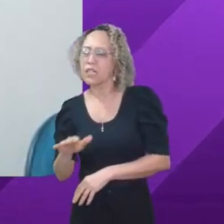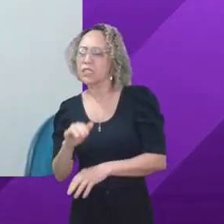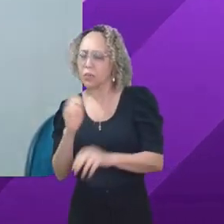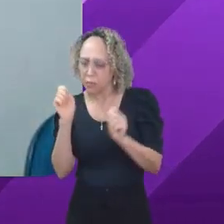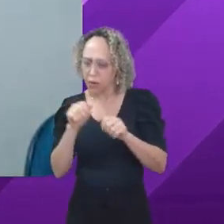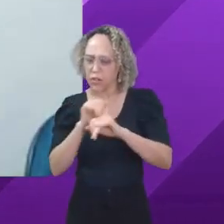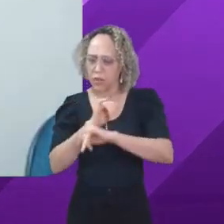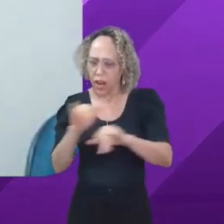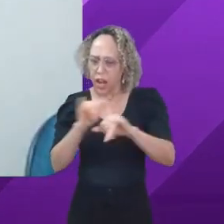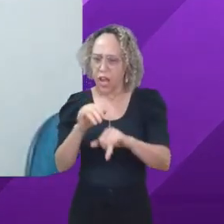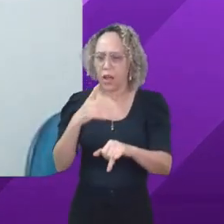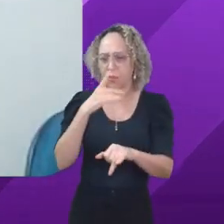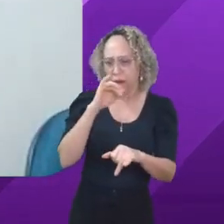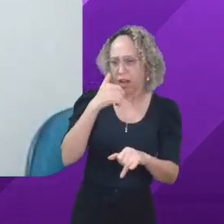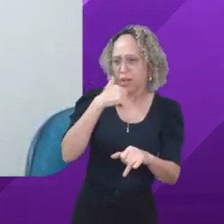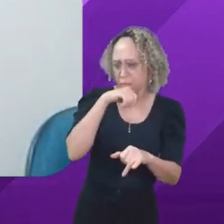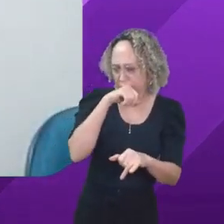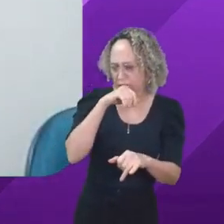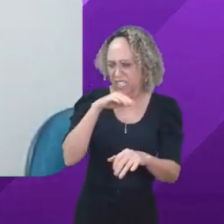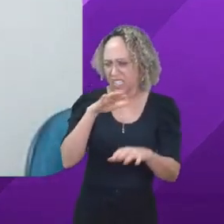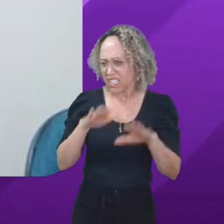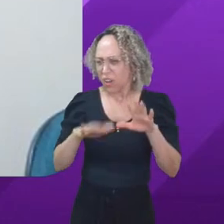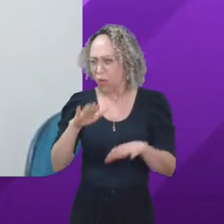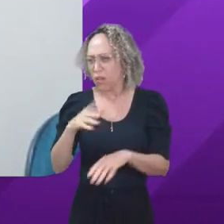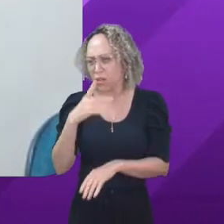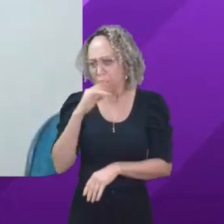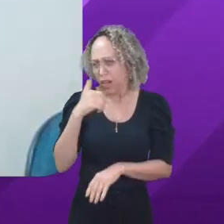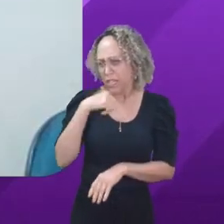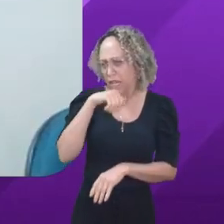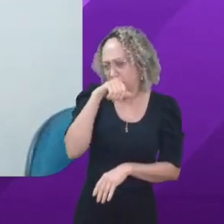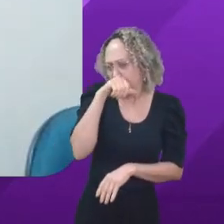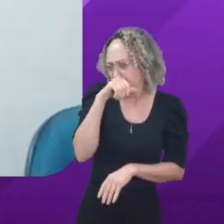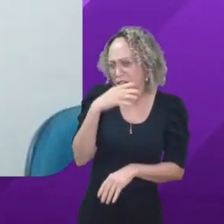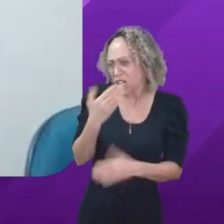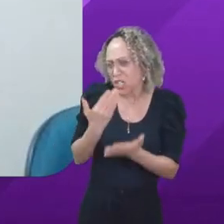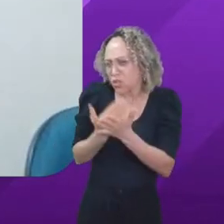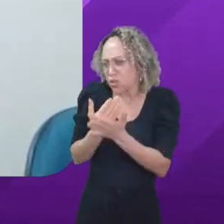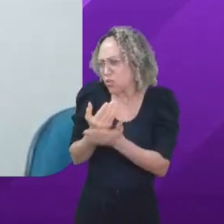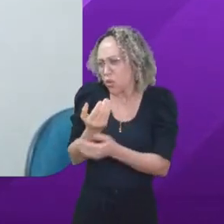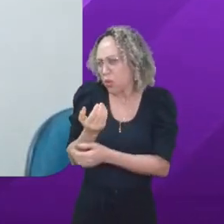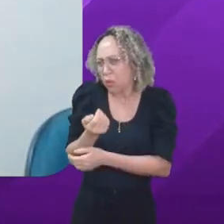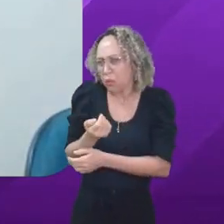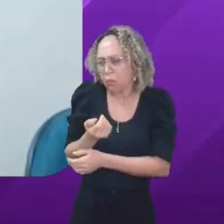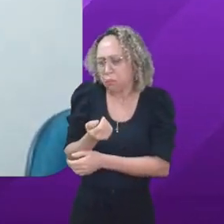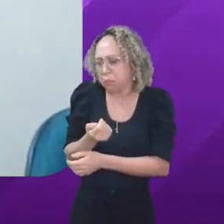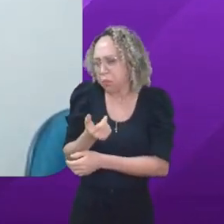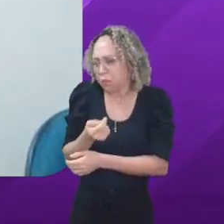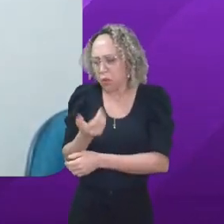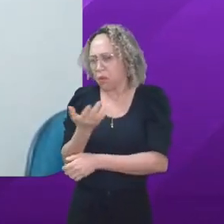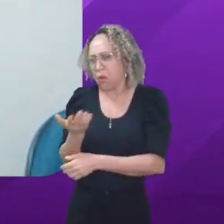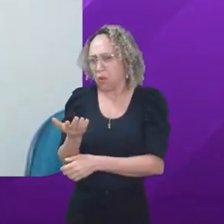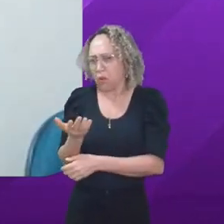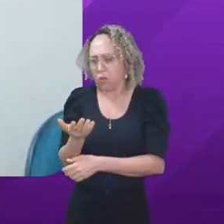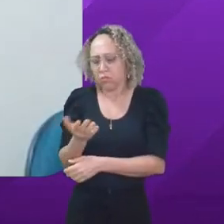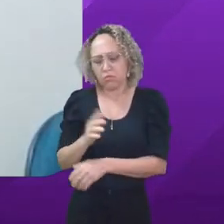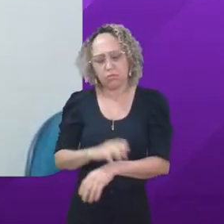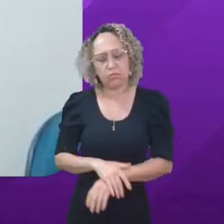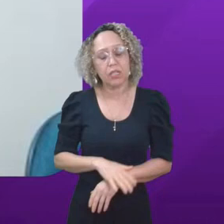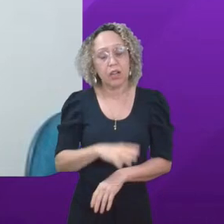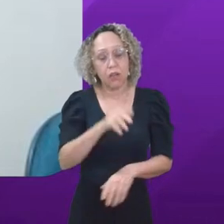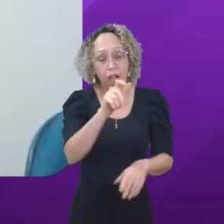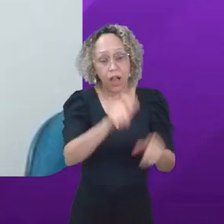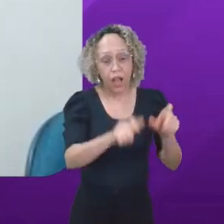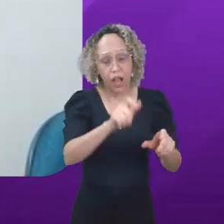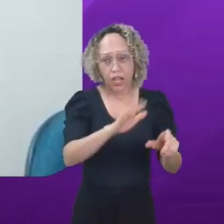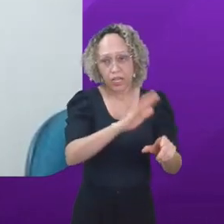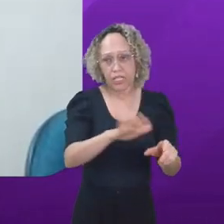que talvez não tenha conseguido acessar uma sala de aula, né, quais são os nossos direitos, qual é o nosso papel enquanto cidadão, enquanto